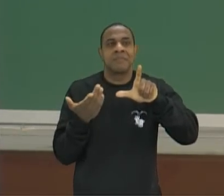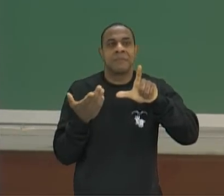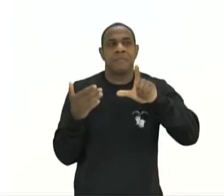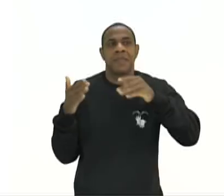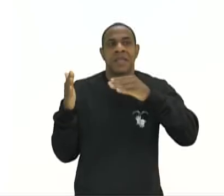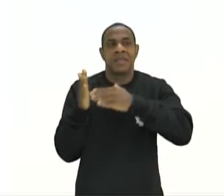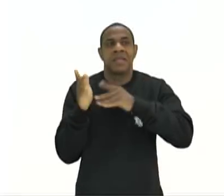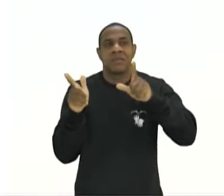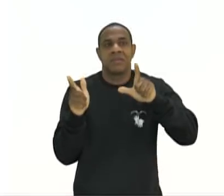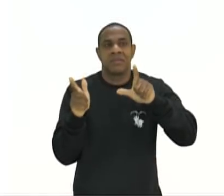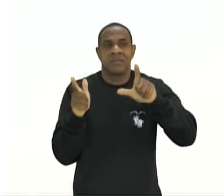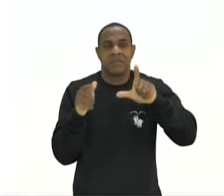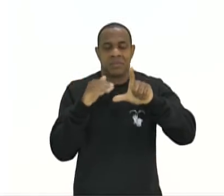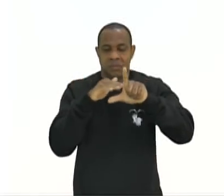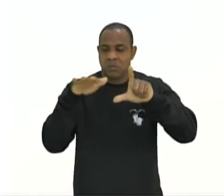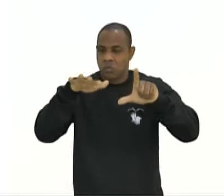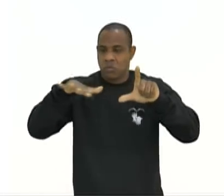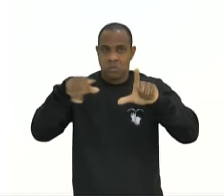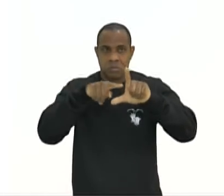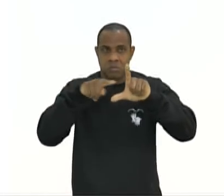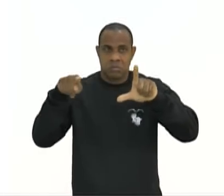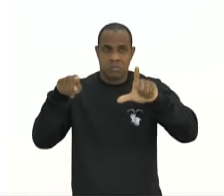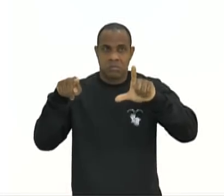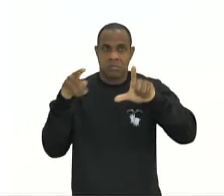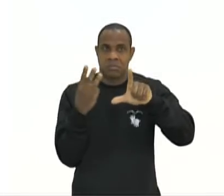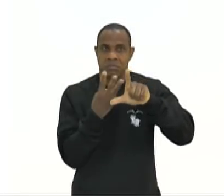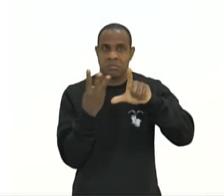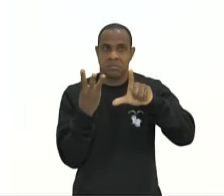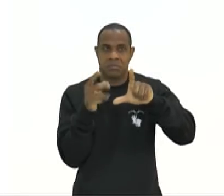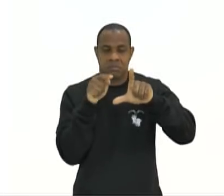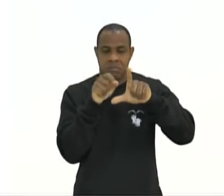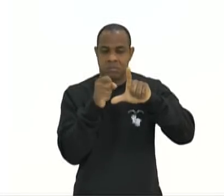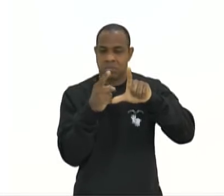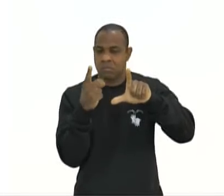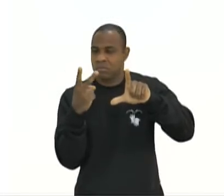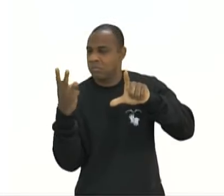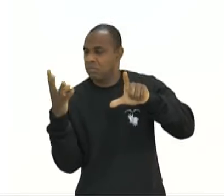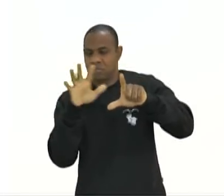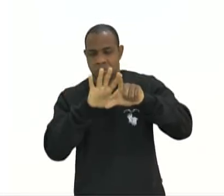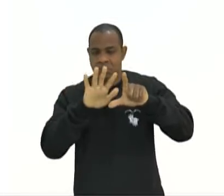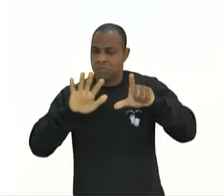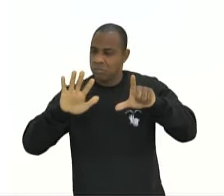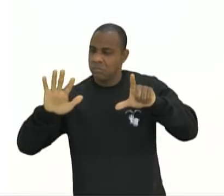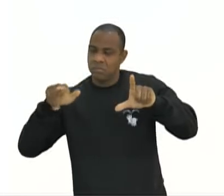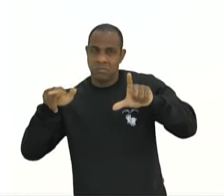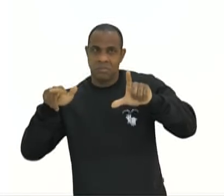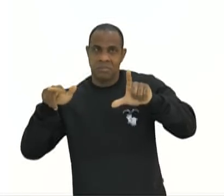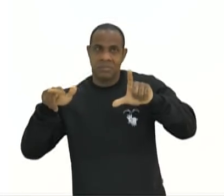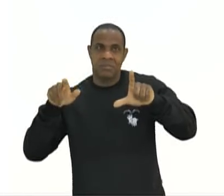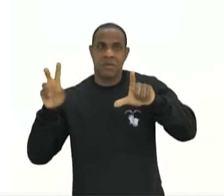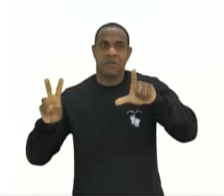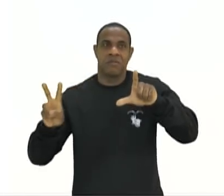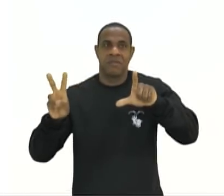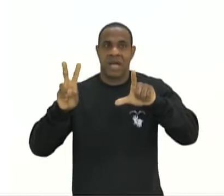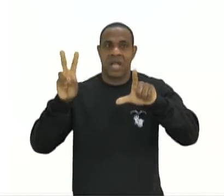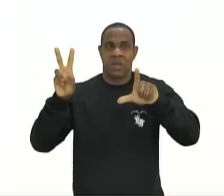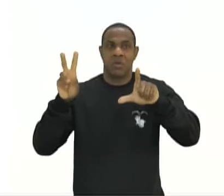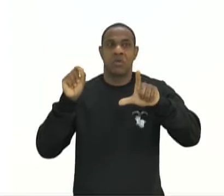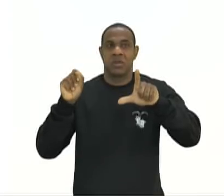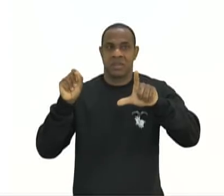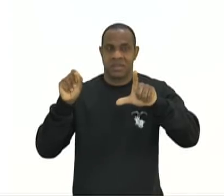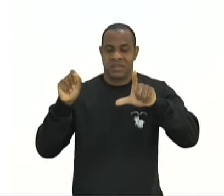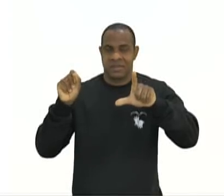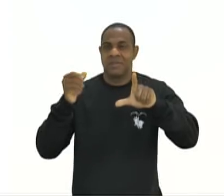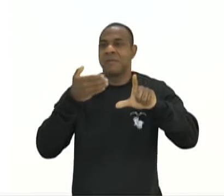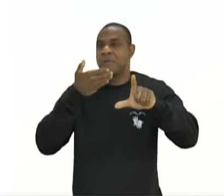ali em 3 espaços. Certo? E esses 3 espaços, o que a gente faz? Pegamos o valor correspondente da